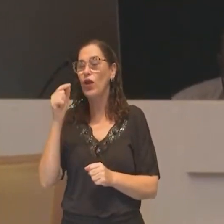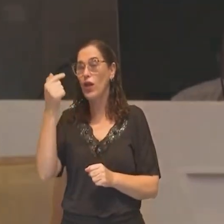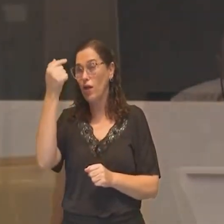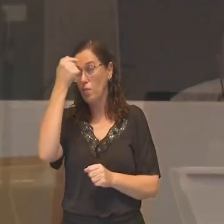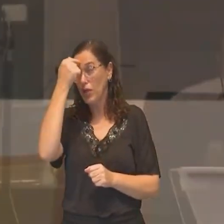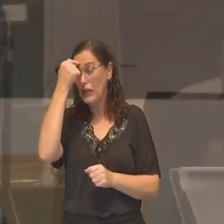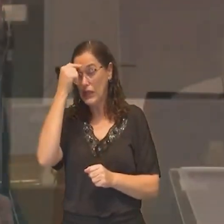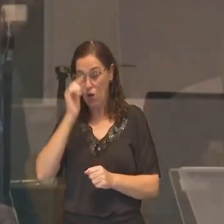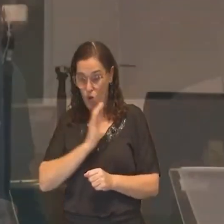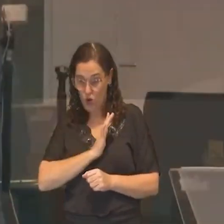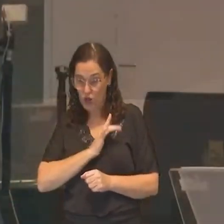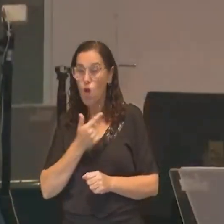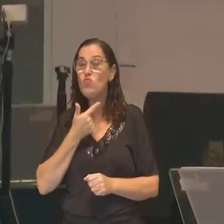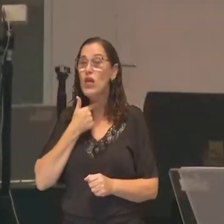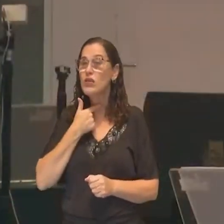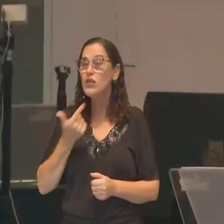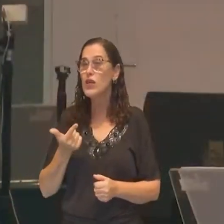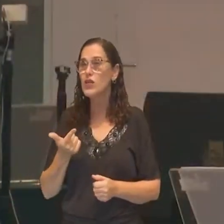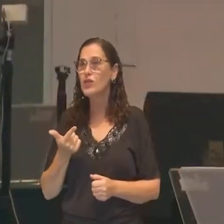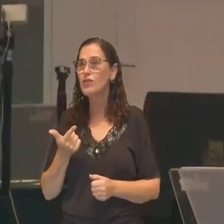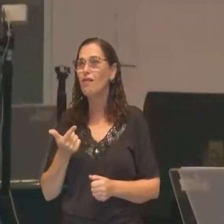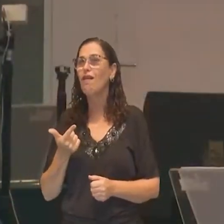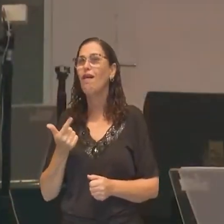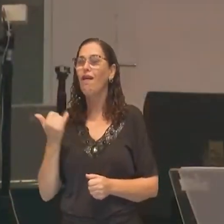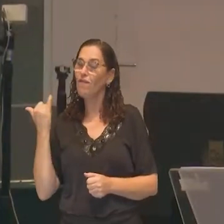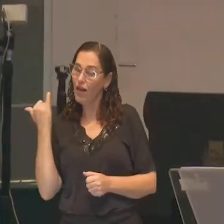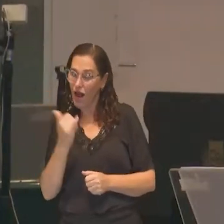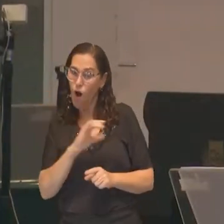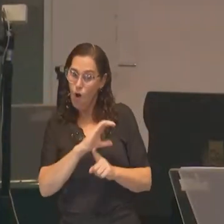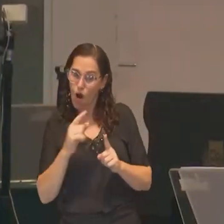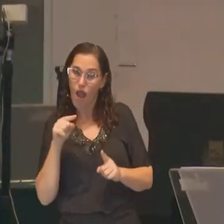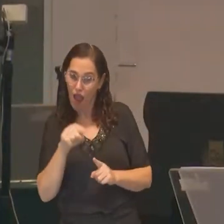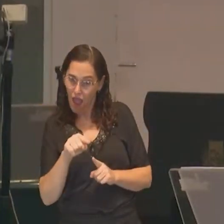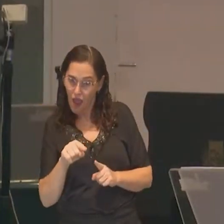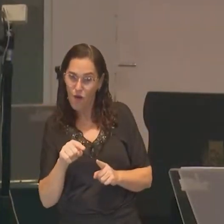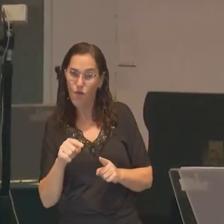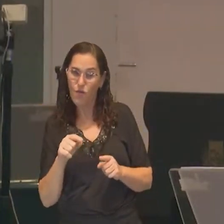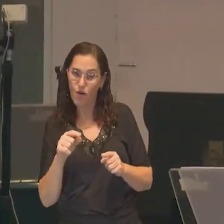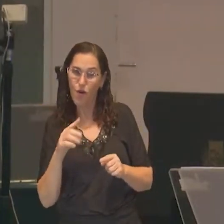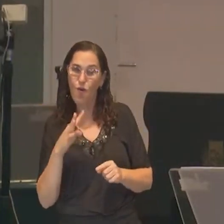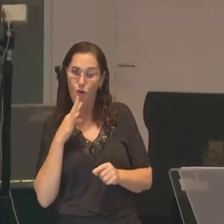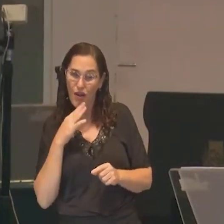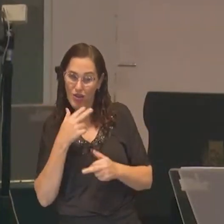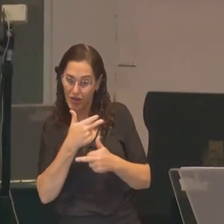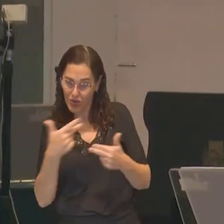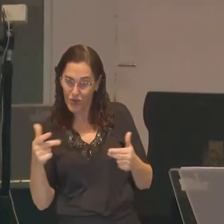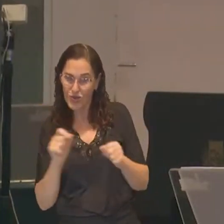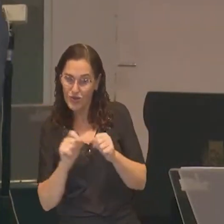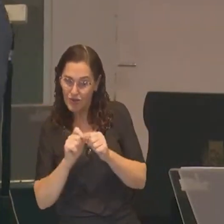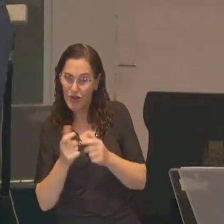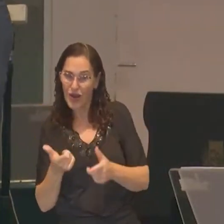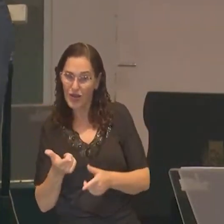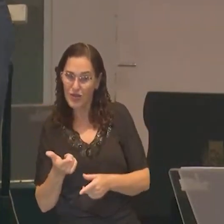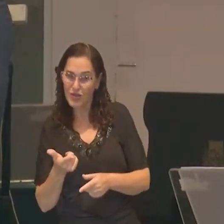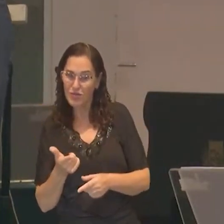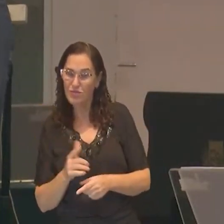dizendo para aquela comunidade: eu conheço as obras que vocês praticam.